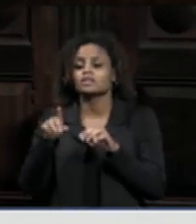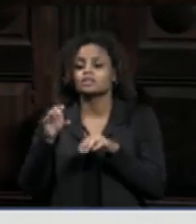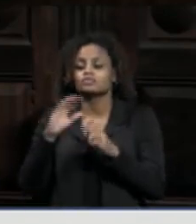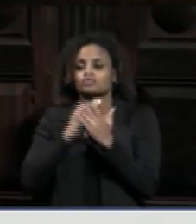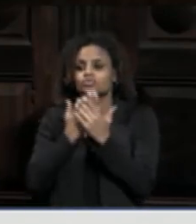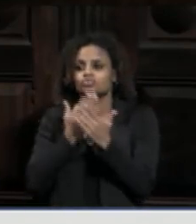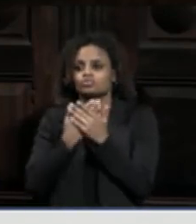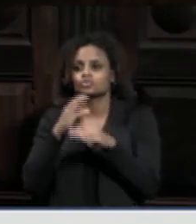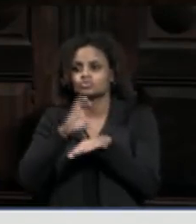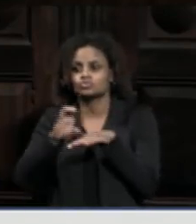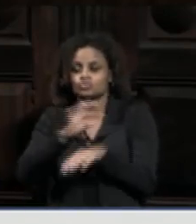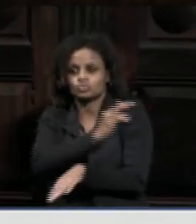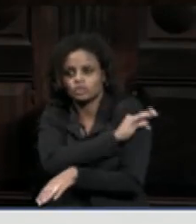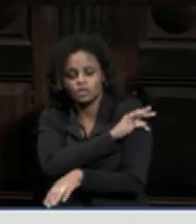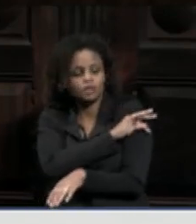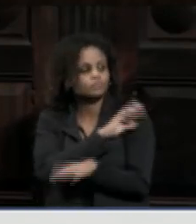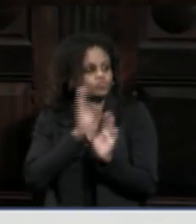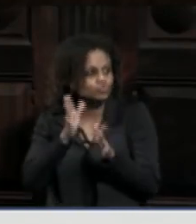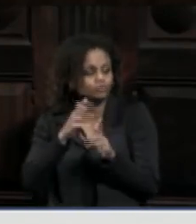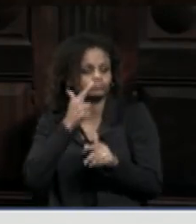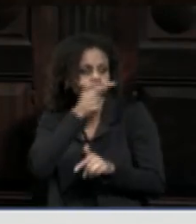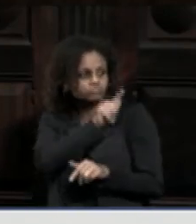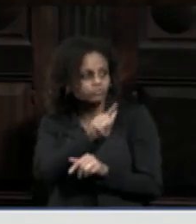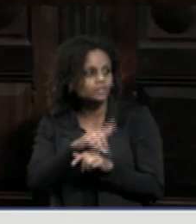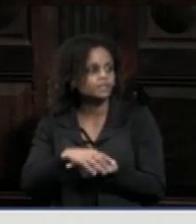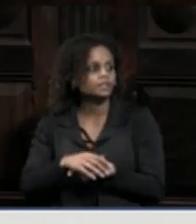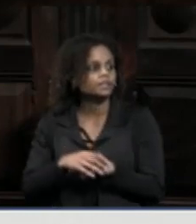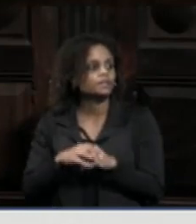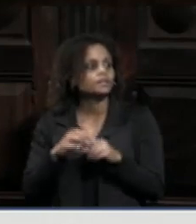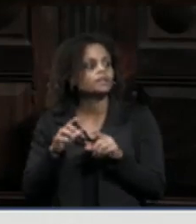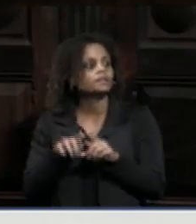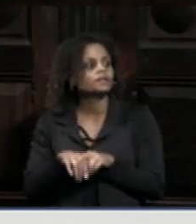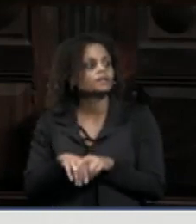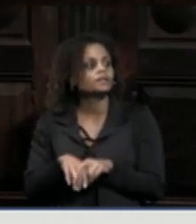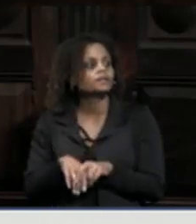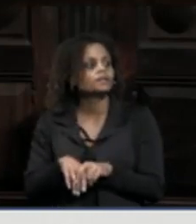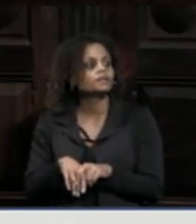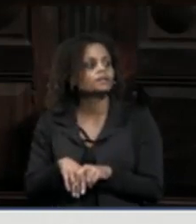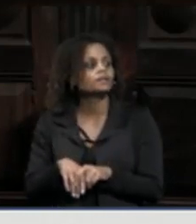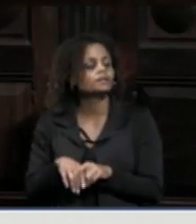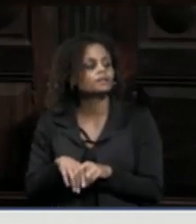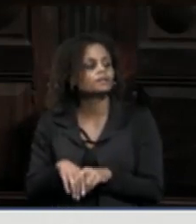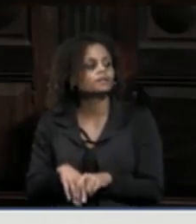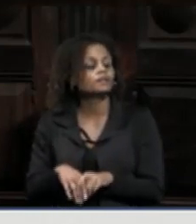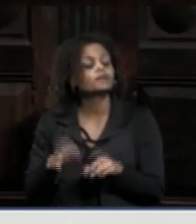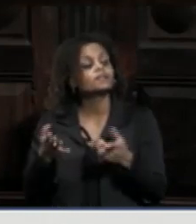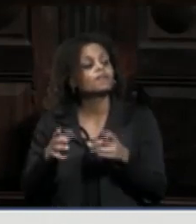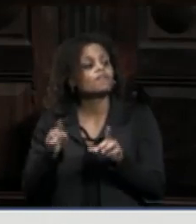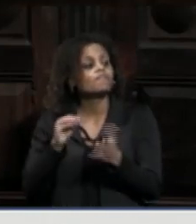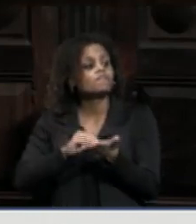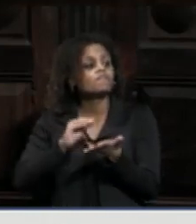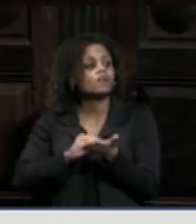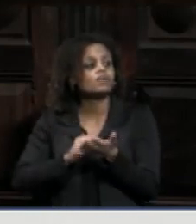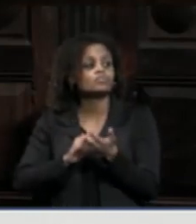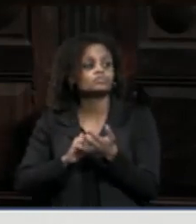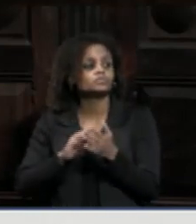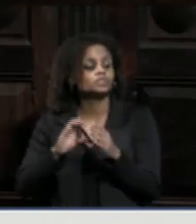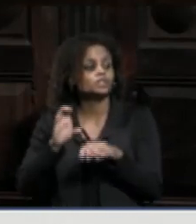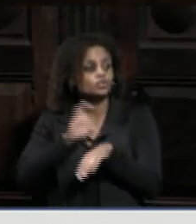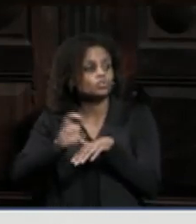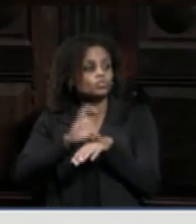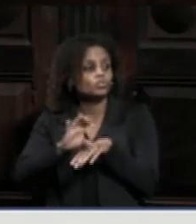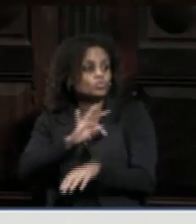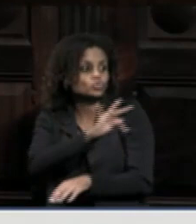técnicos integrados, os concomitantes, e agora falta garantir os subsequentes, quer